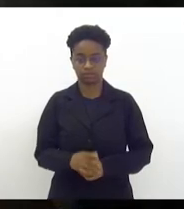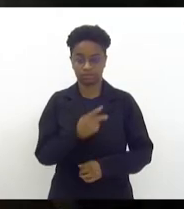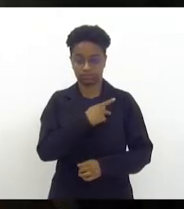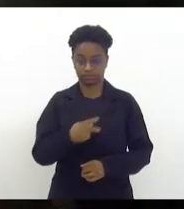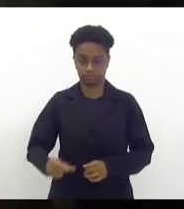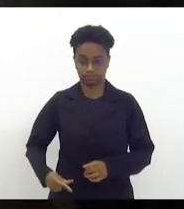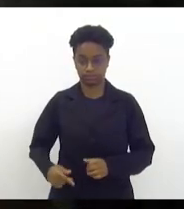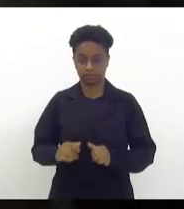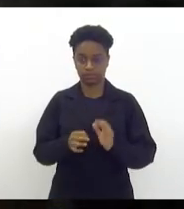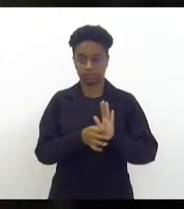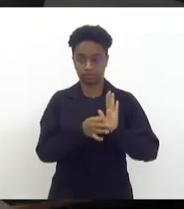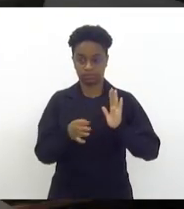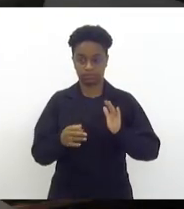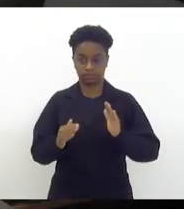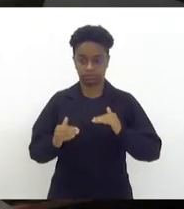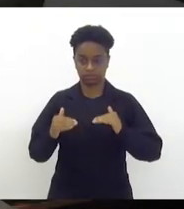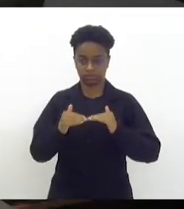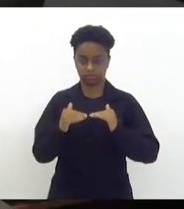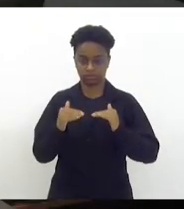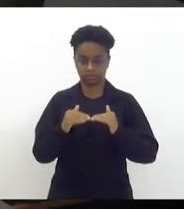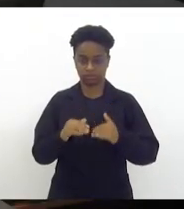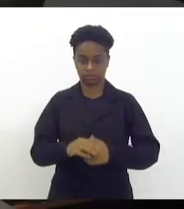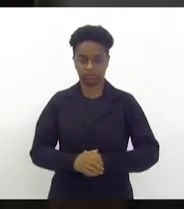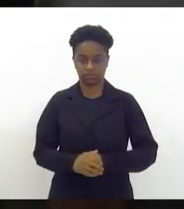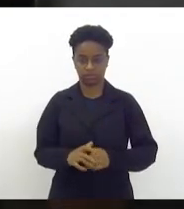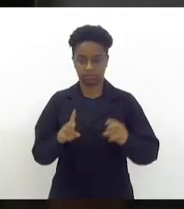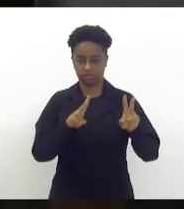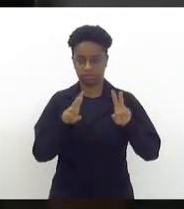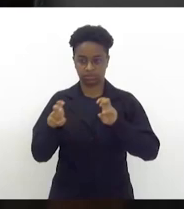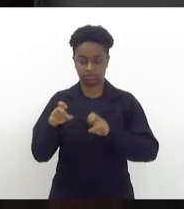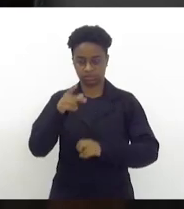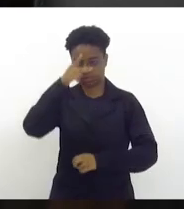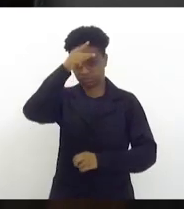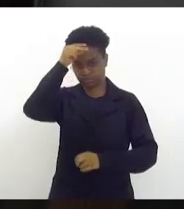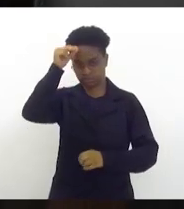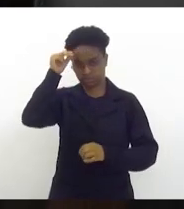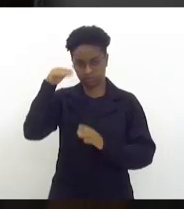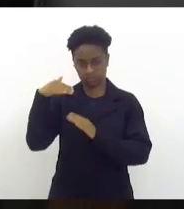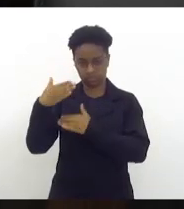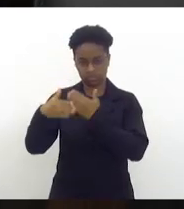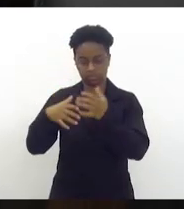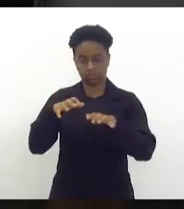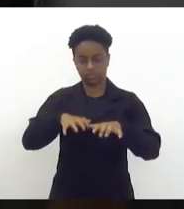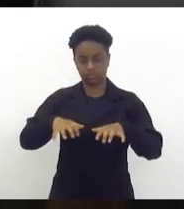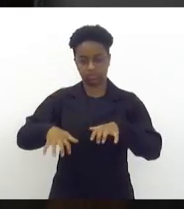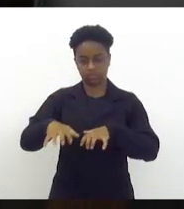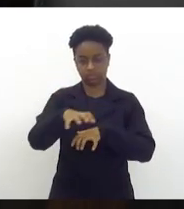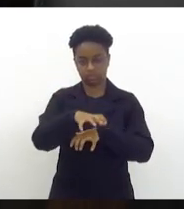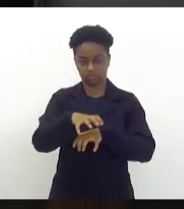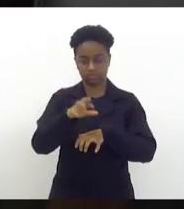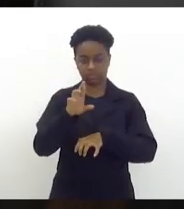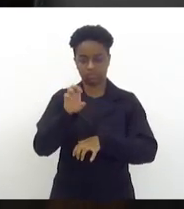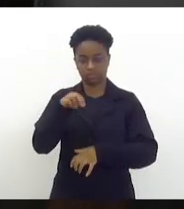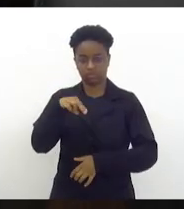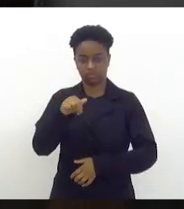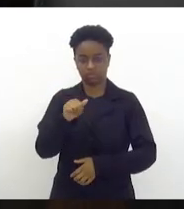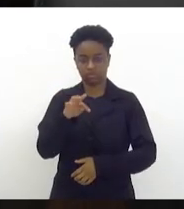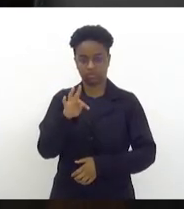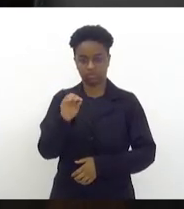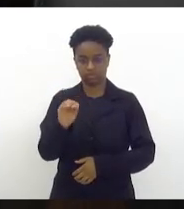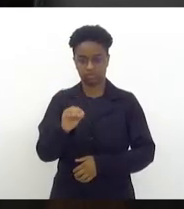Presidente, parecer favorável. Assuntos Municipais e Desenvolvimento Regional, Renato